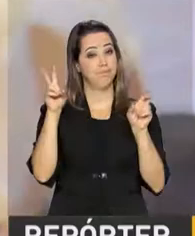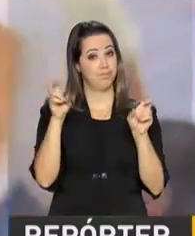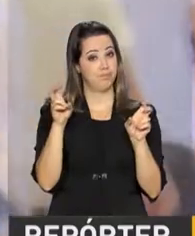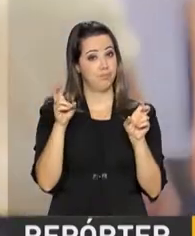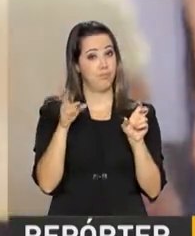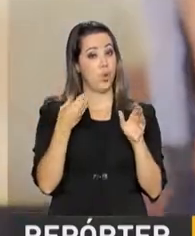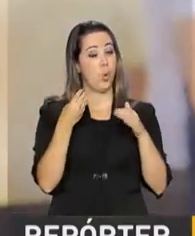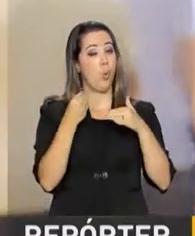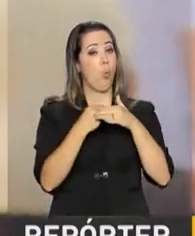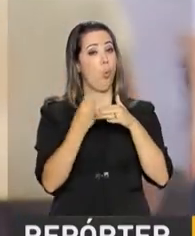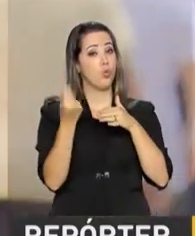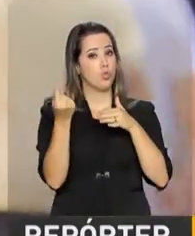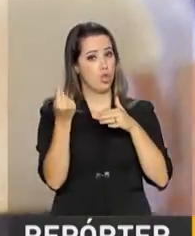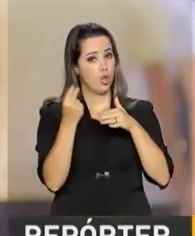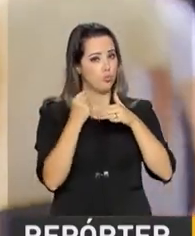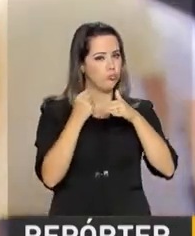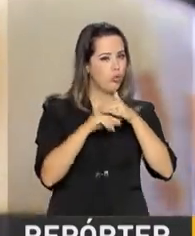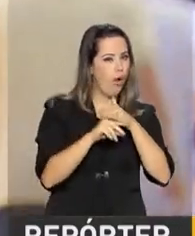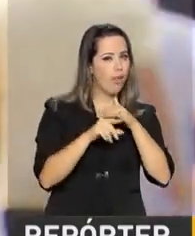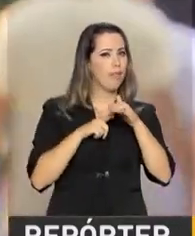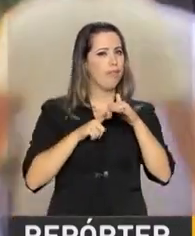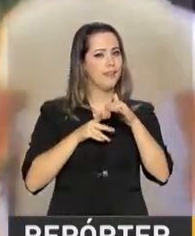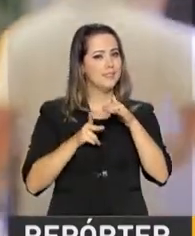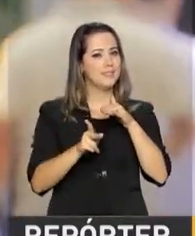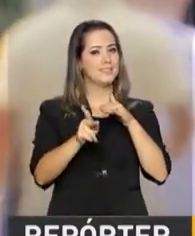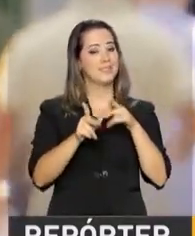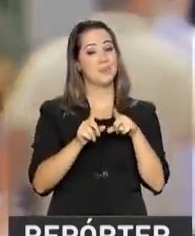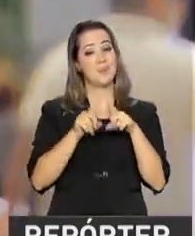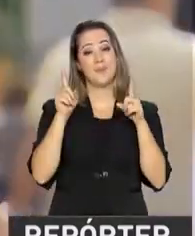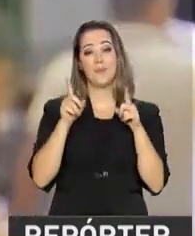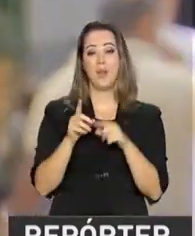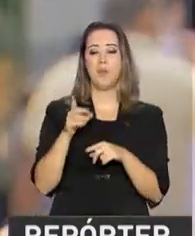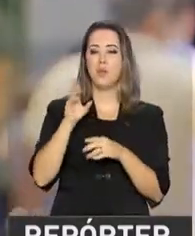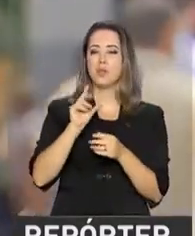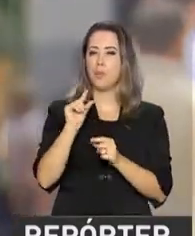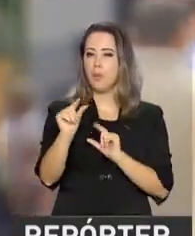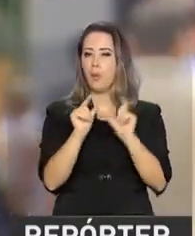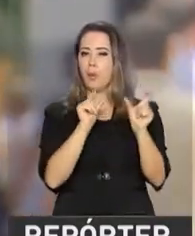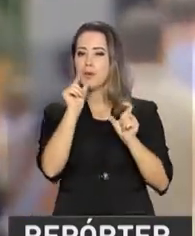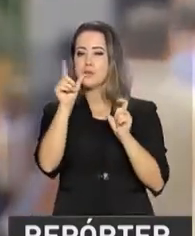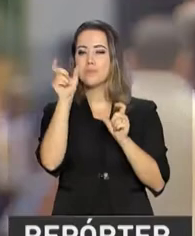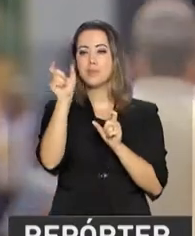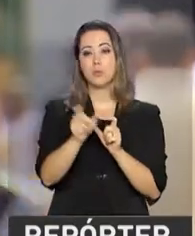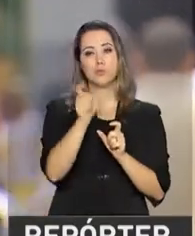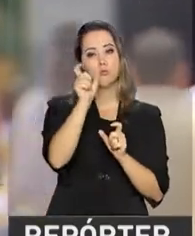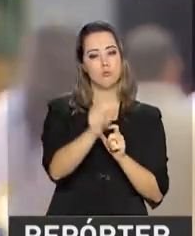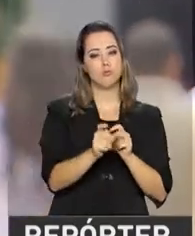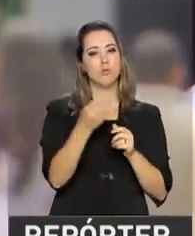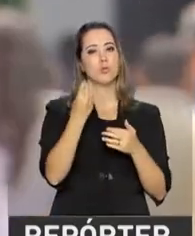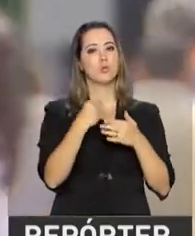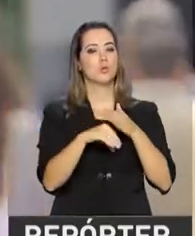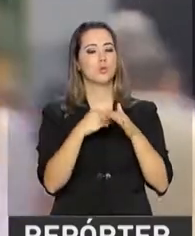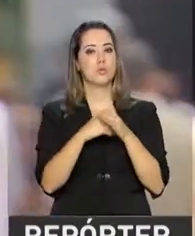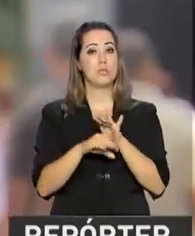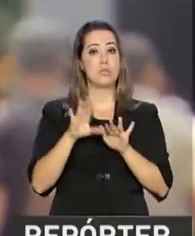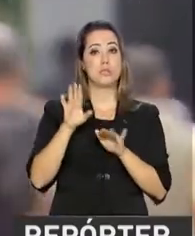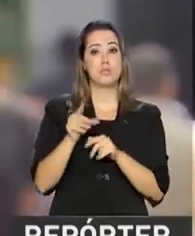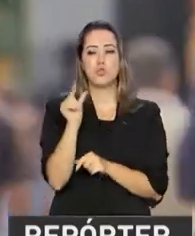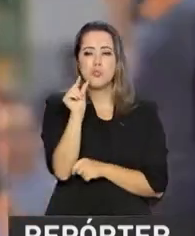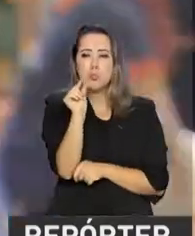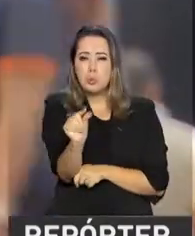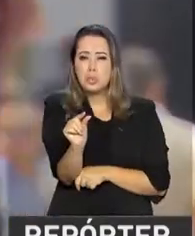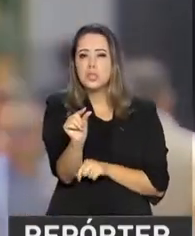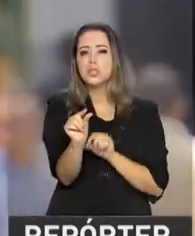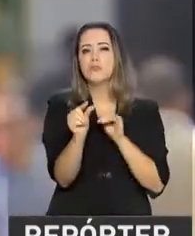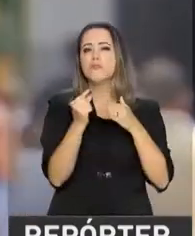três em cada dez brasileiros costumam poupar e os que guardam um dinheirinho pouco apenas uma pequena parte da renda